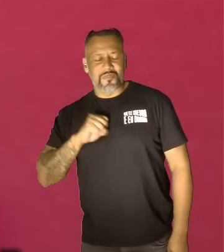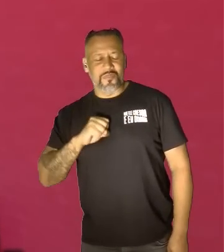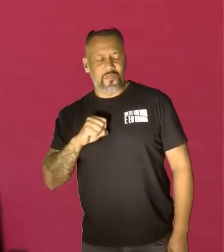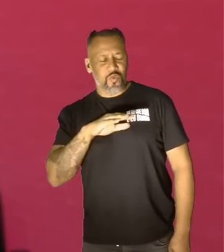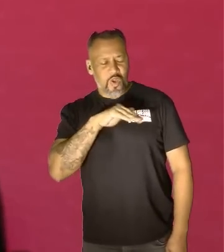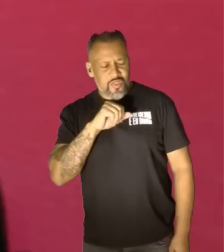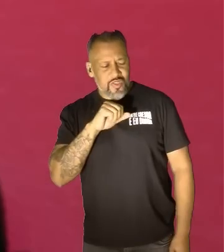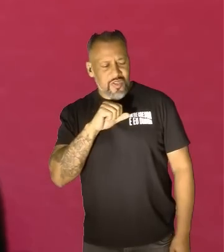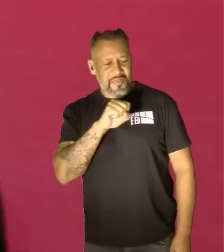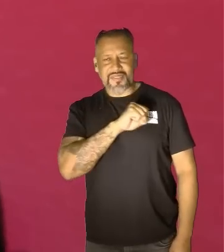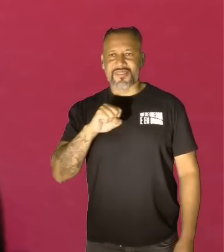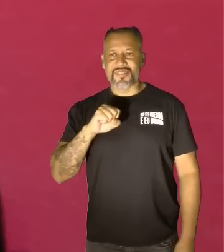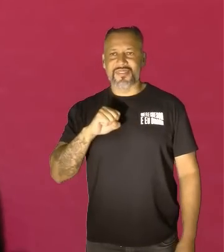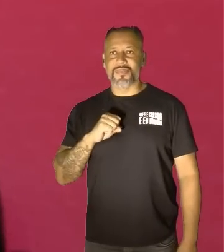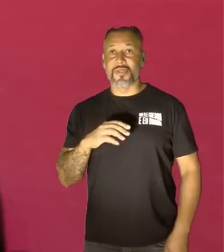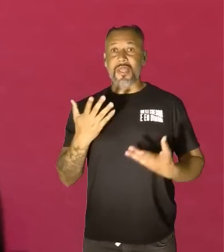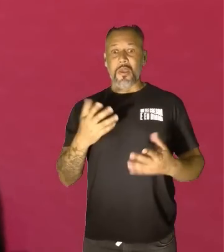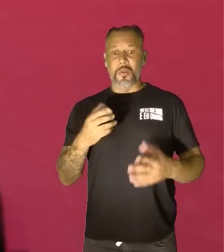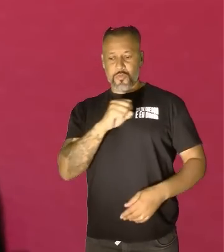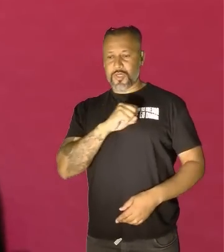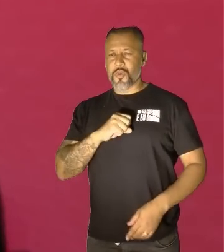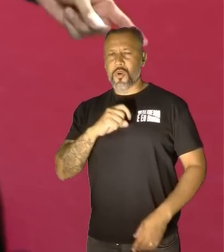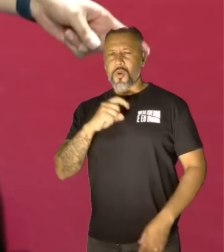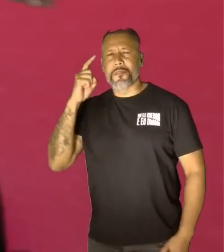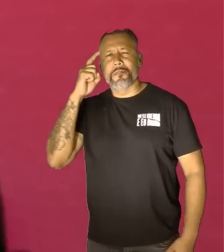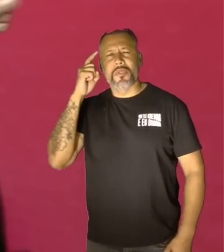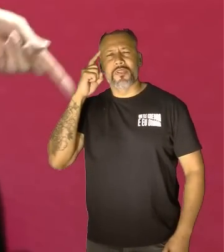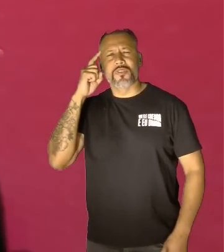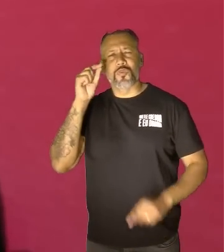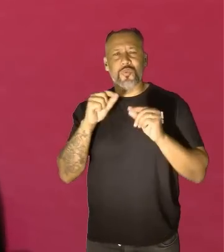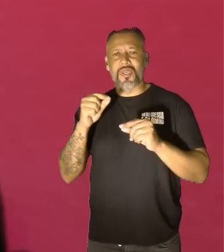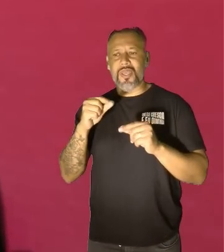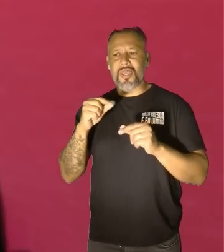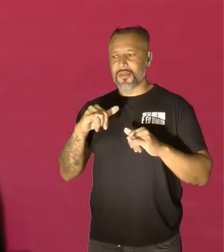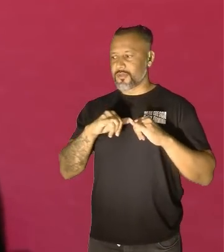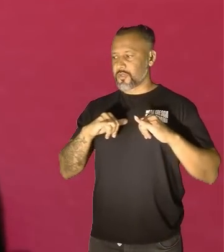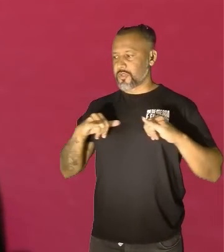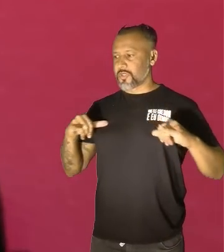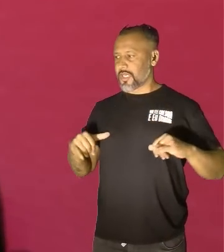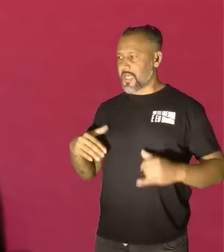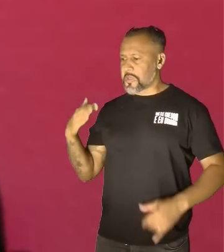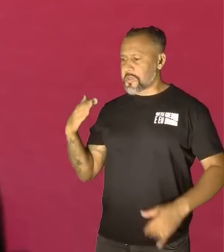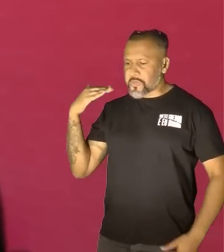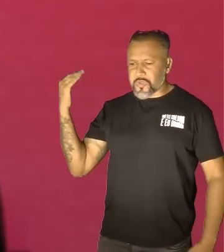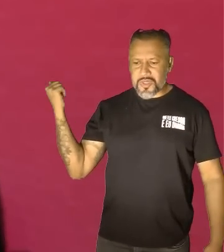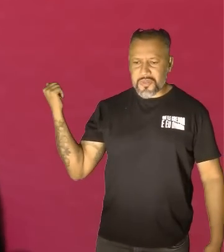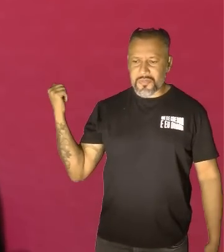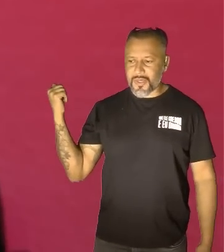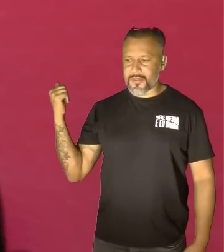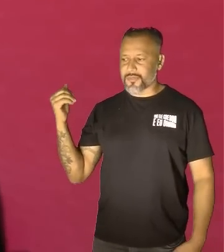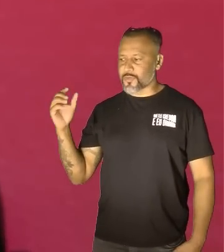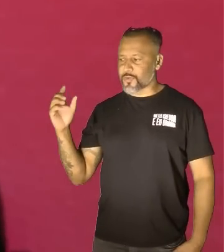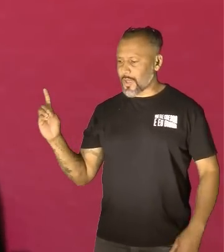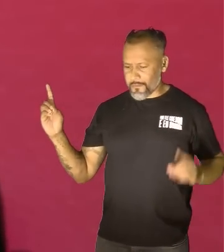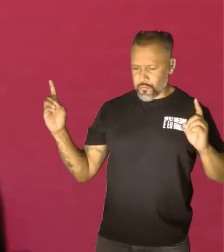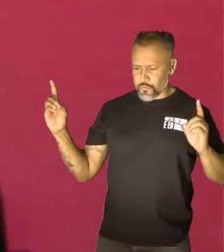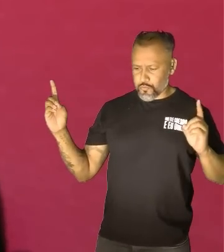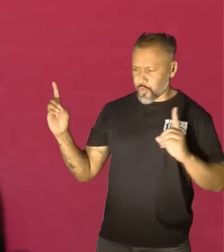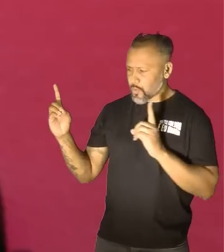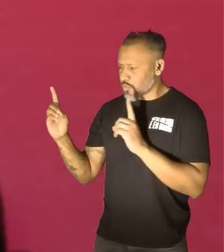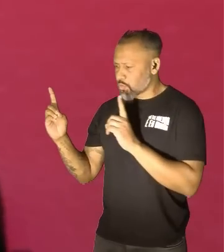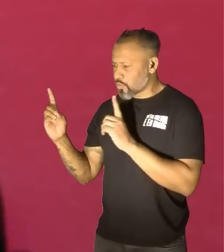Samuel. Só que aí Samuel pensou que era Eli que estava chamando ele, e ele corre para a cama de Eli e diz: fala,